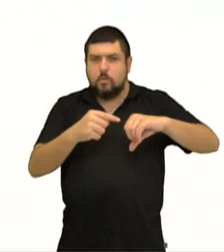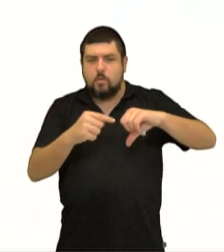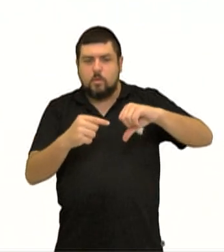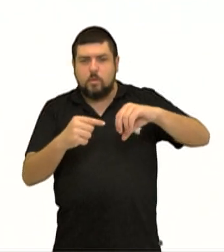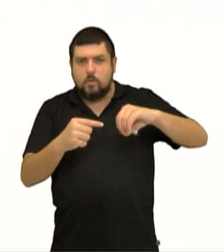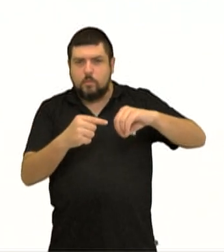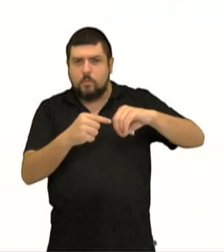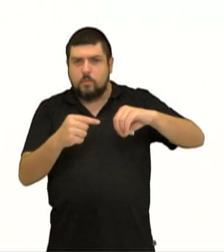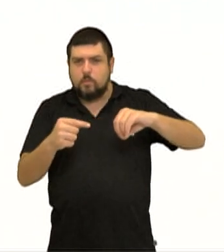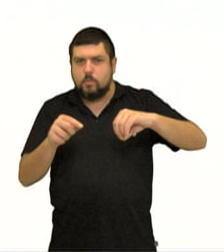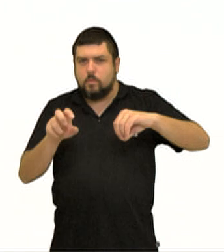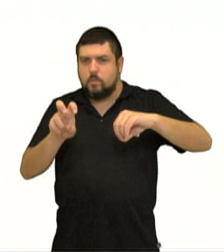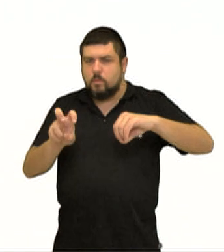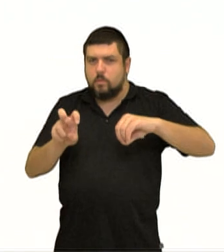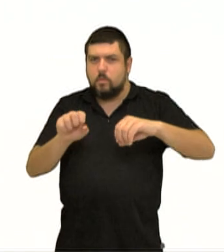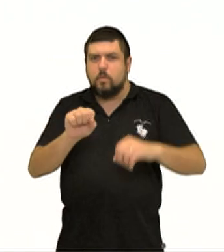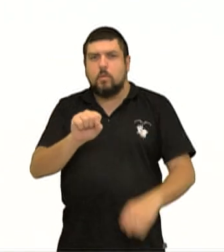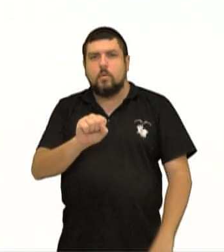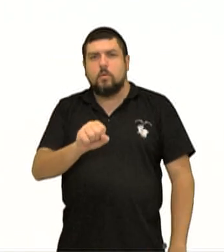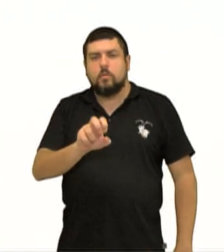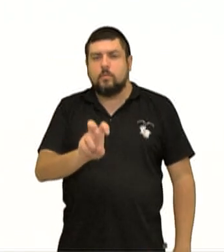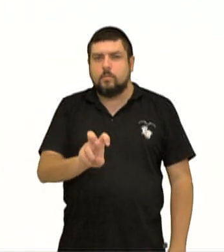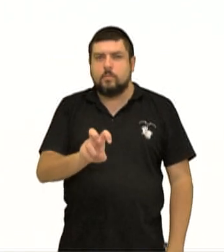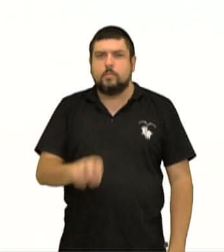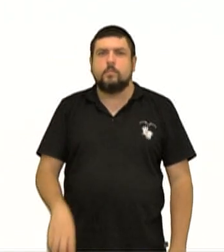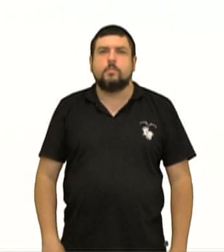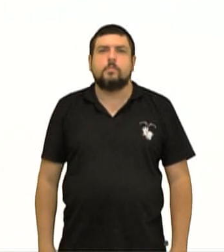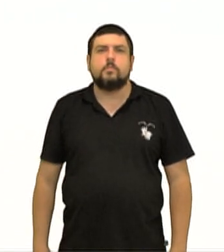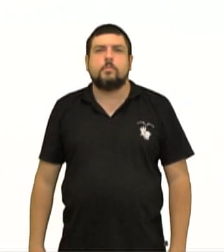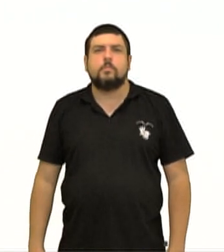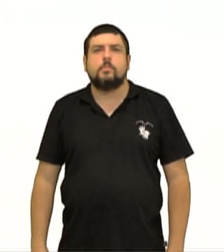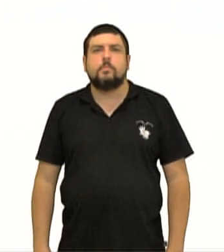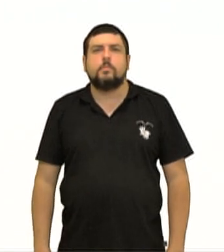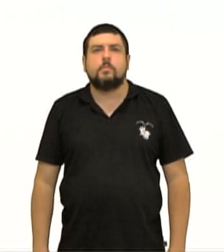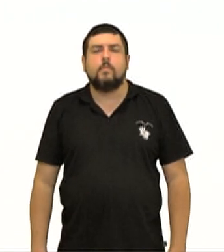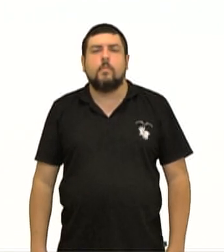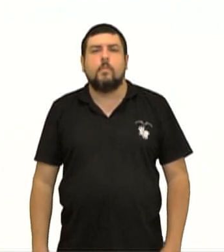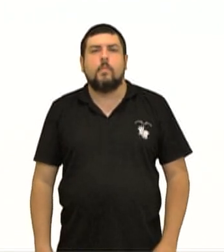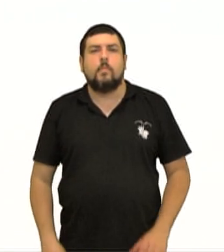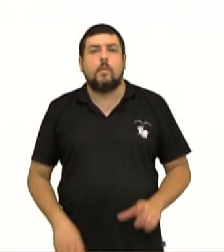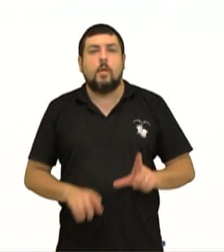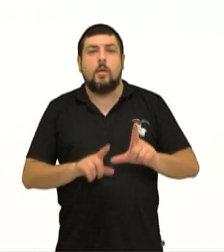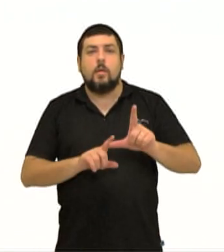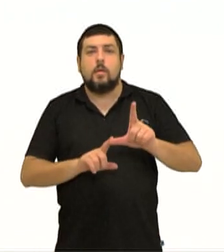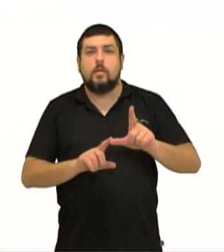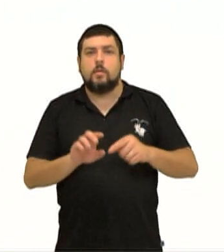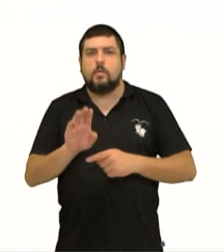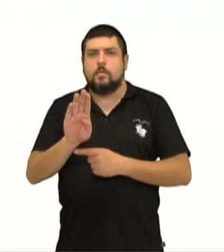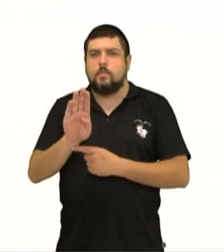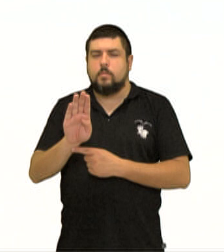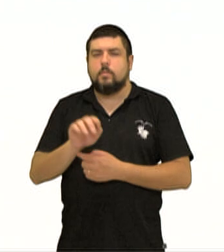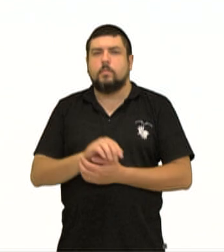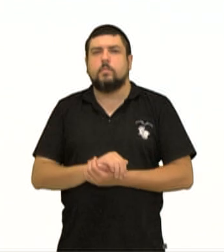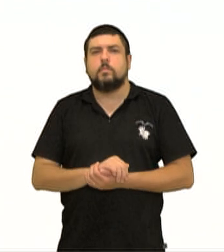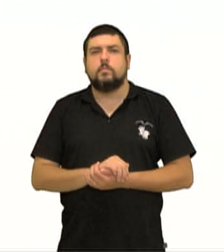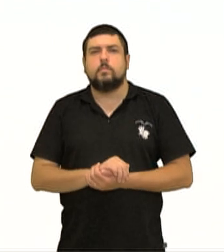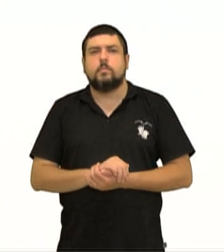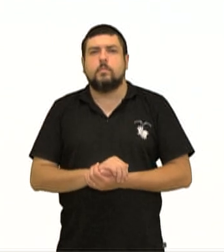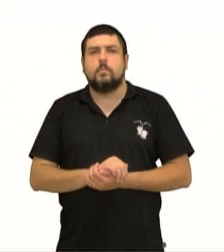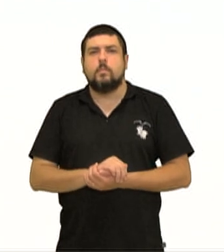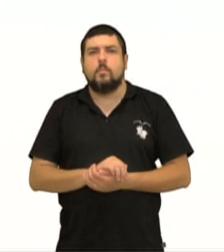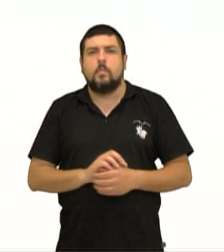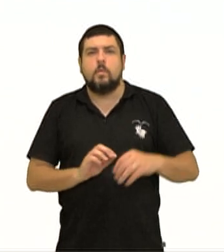90 menos 5, 85, ok? Na letra B, nós temos 9 vezes 7